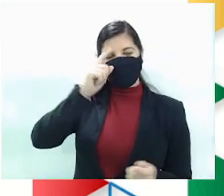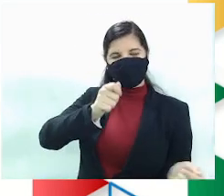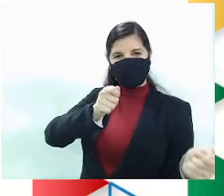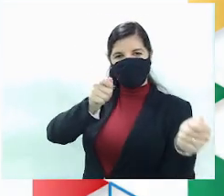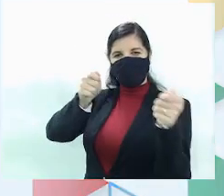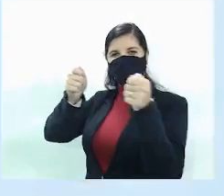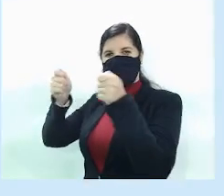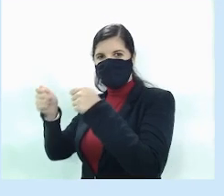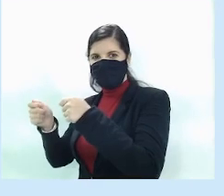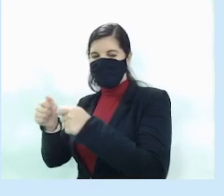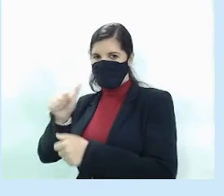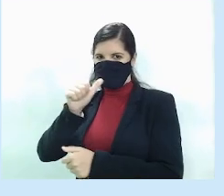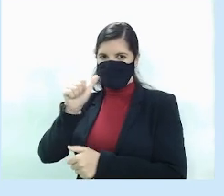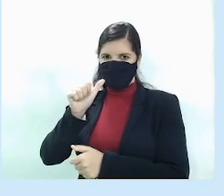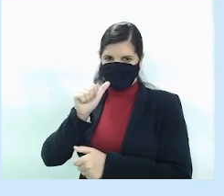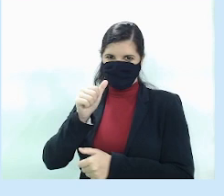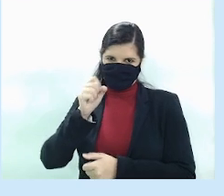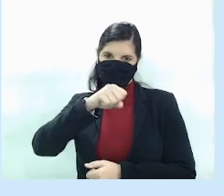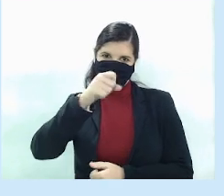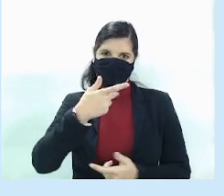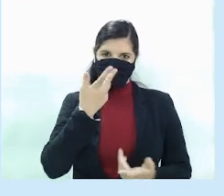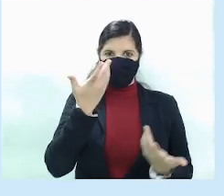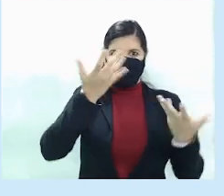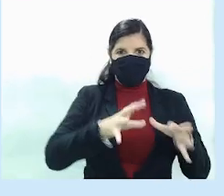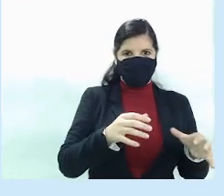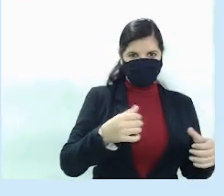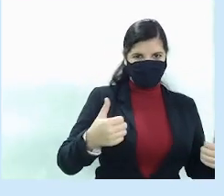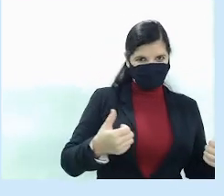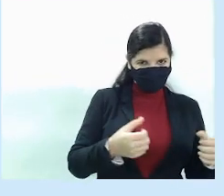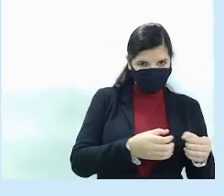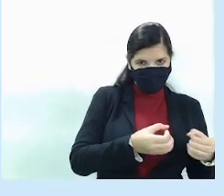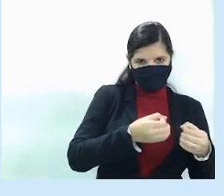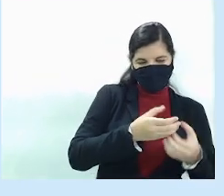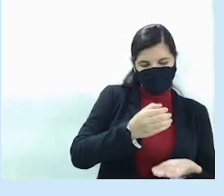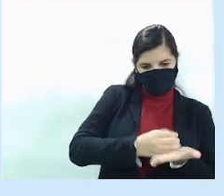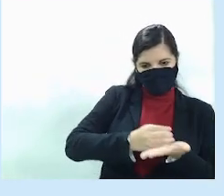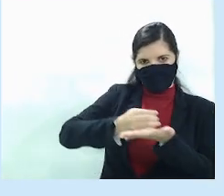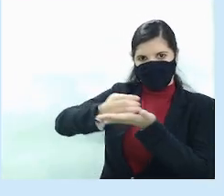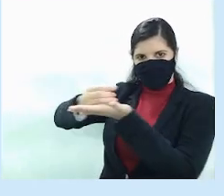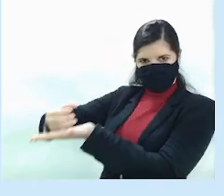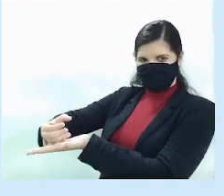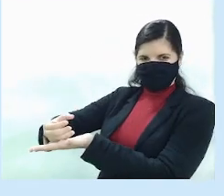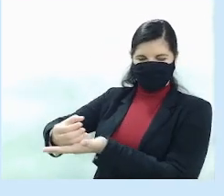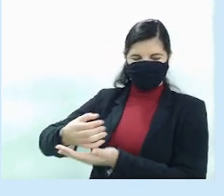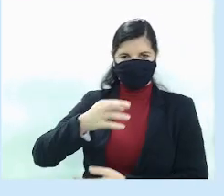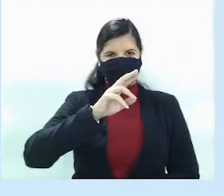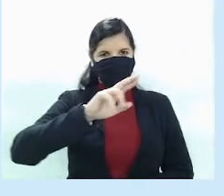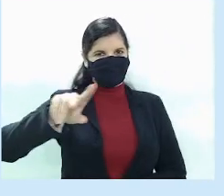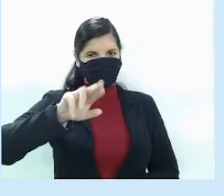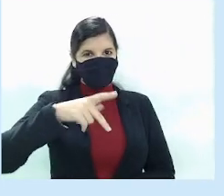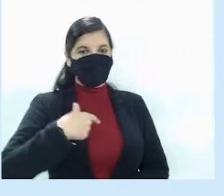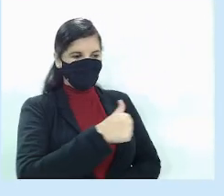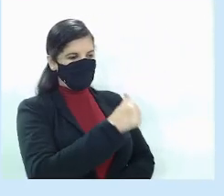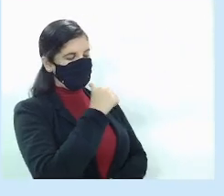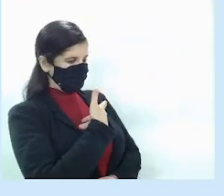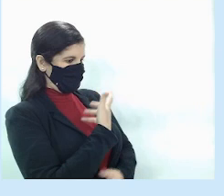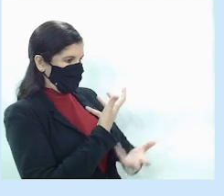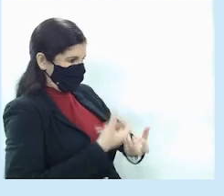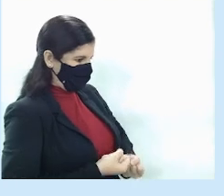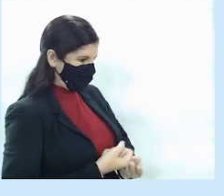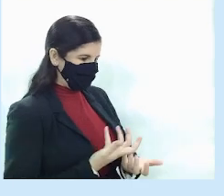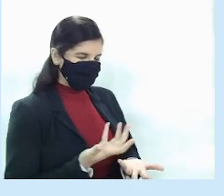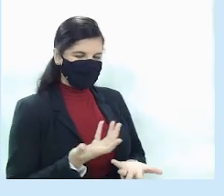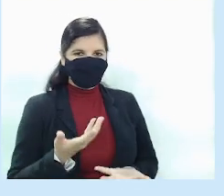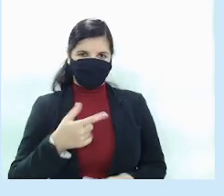está oferecendo algo para que ele possa beber. Mas aí ele entende dessa forma e aí causa esse humor,